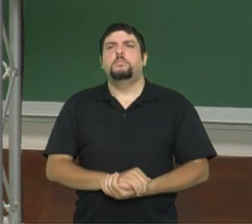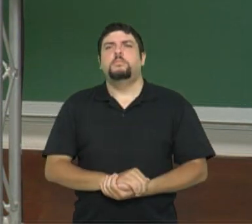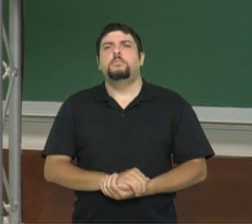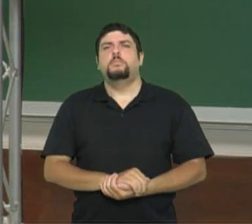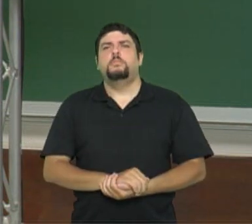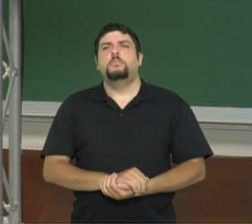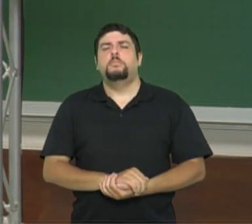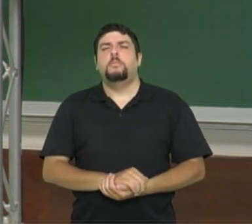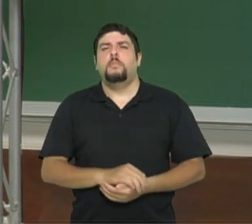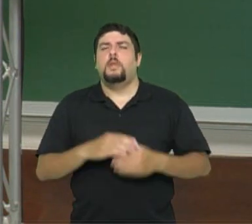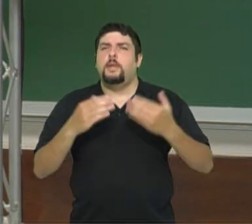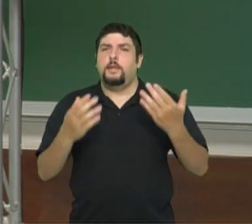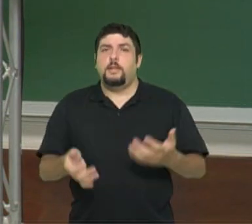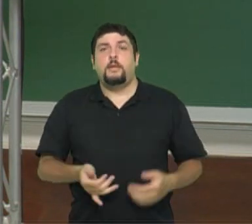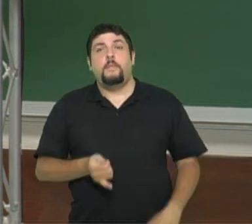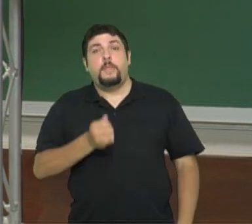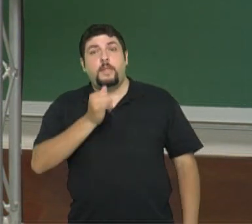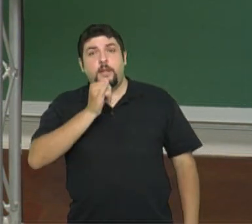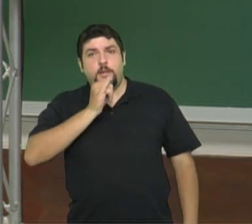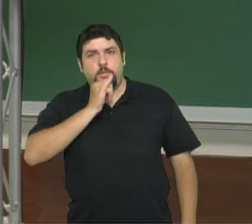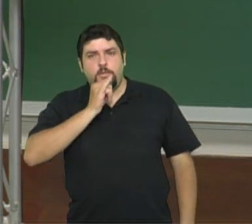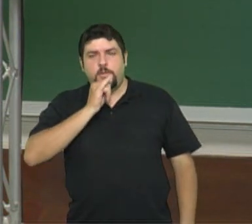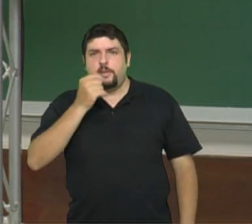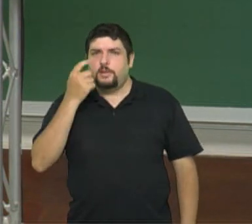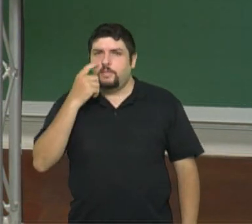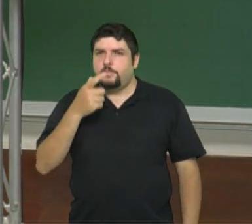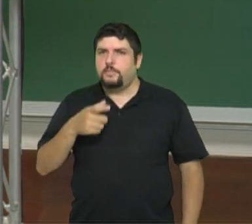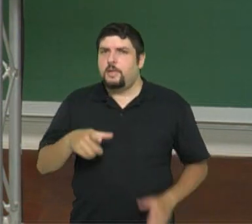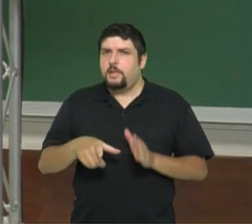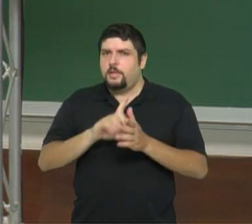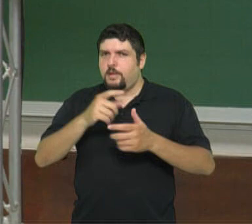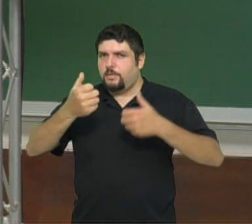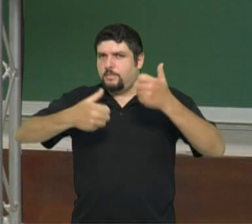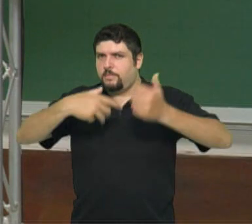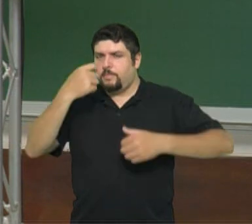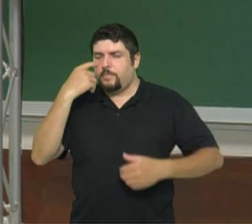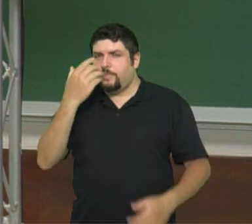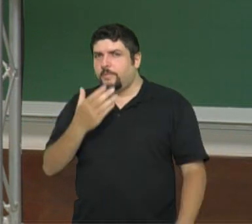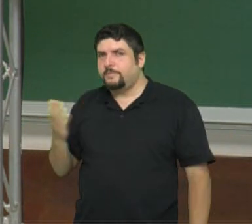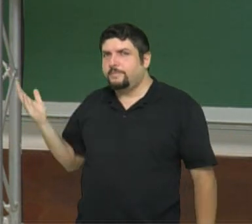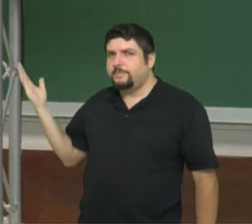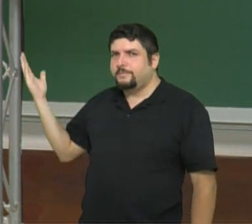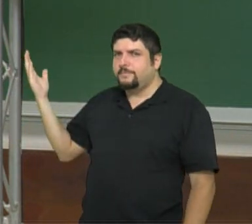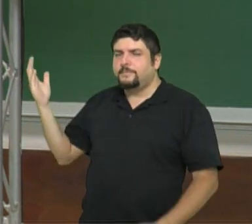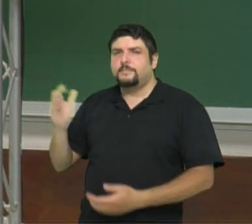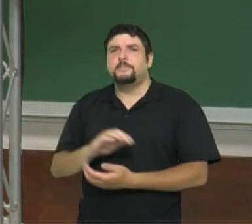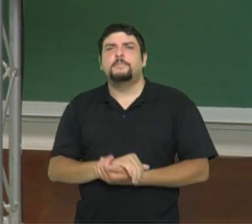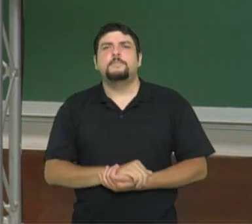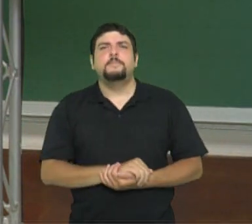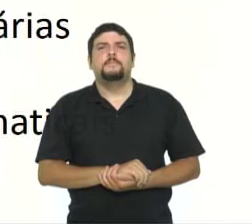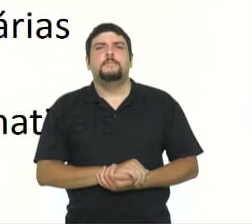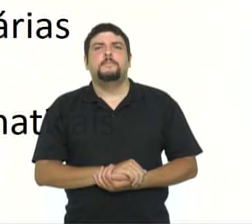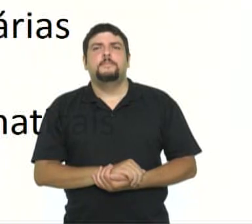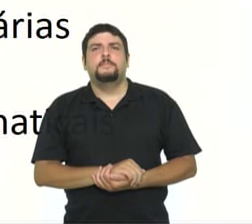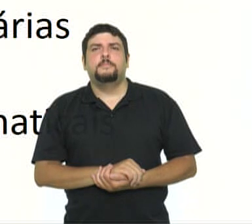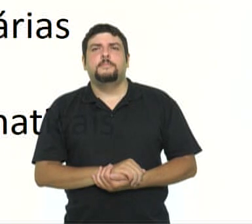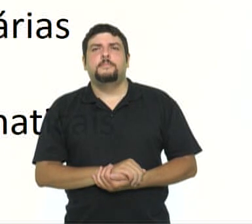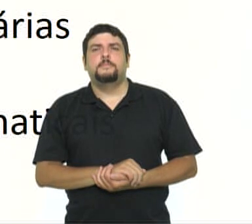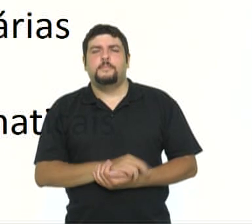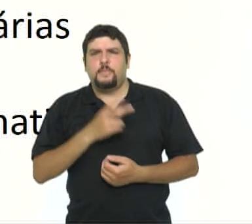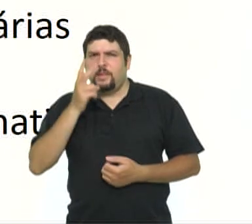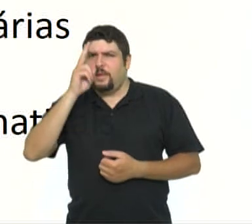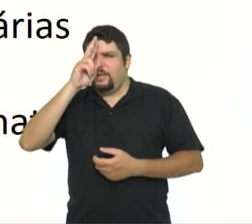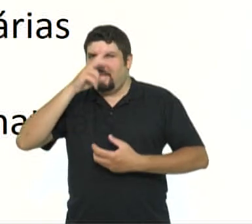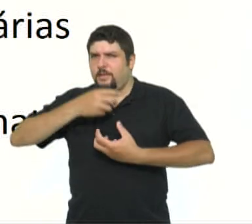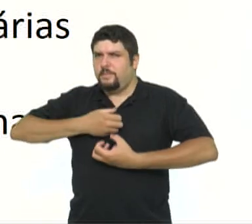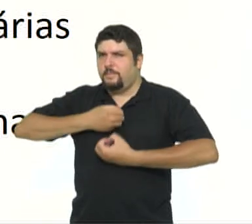Então, exemplificando melhor o que eu estou falando para vocês, nós temos aqui alguns exemplos. Olha lá, lembra desse poema que